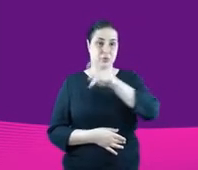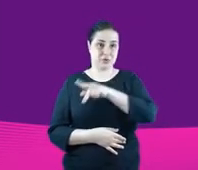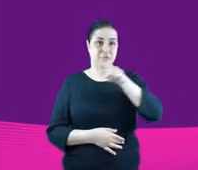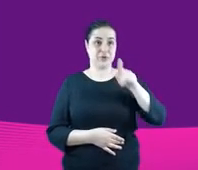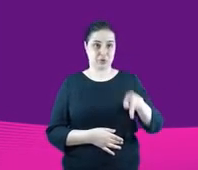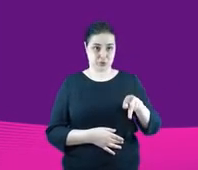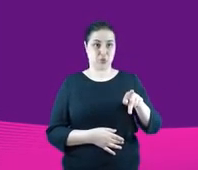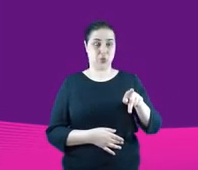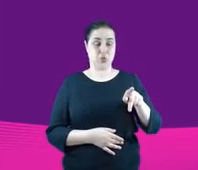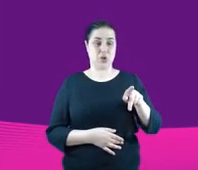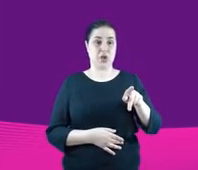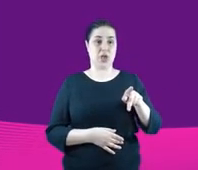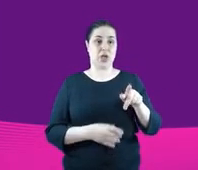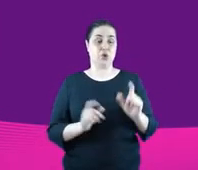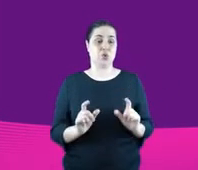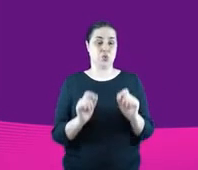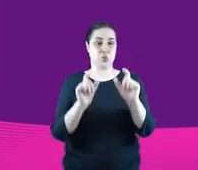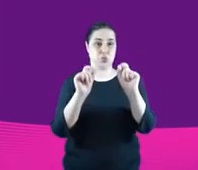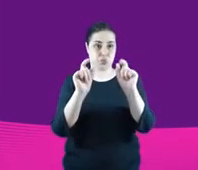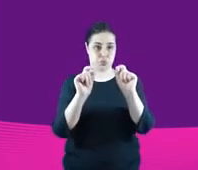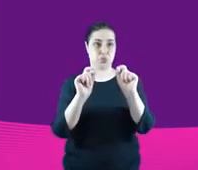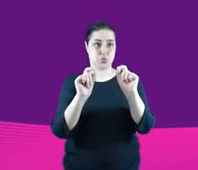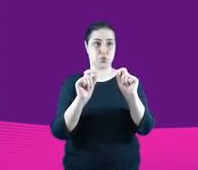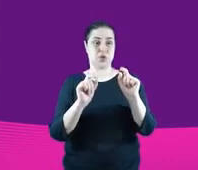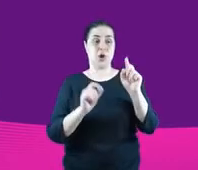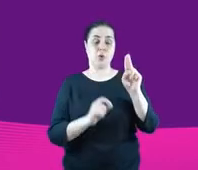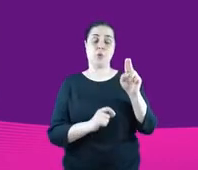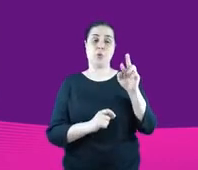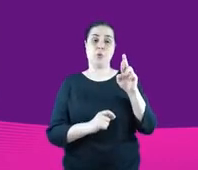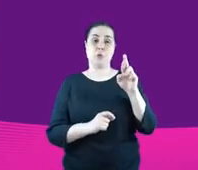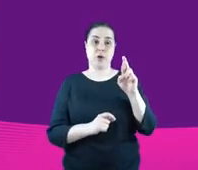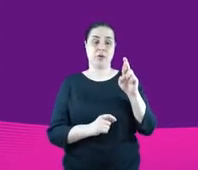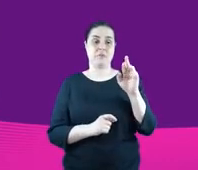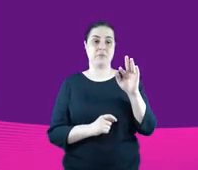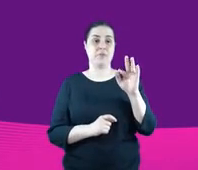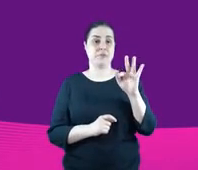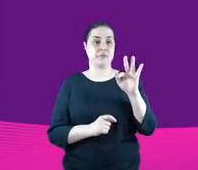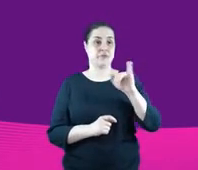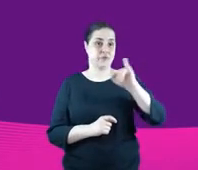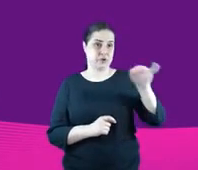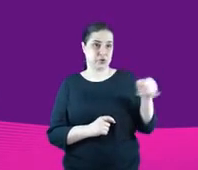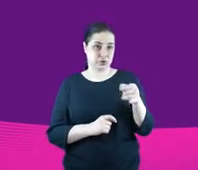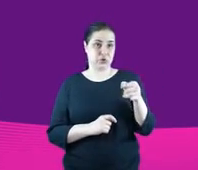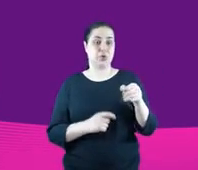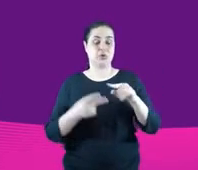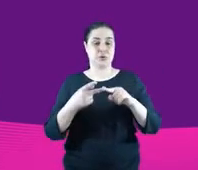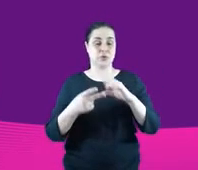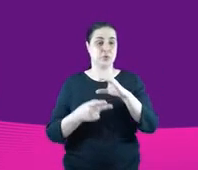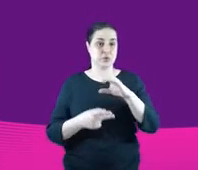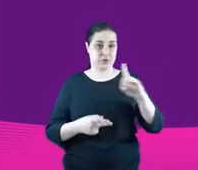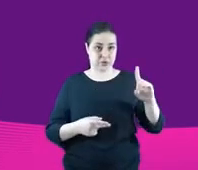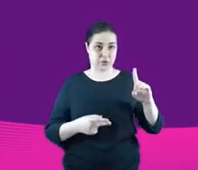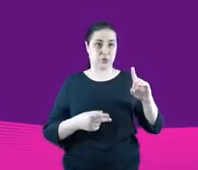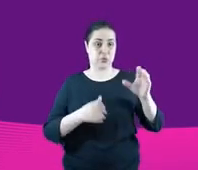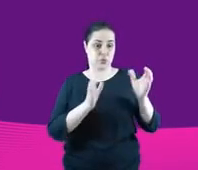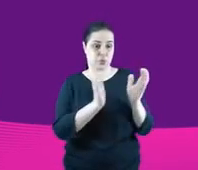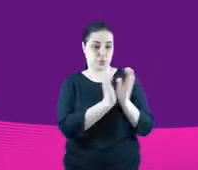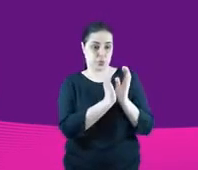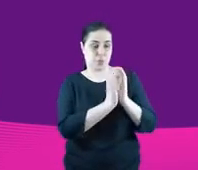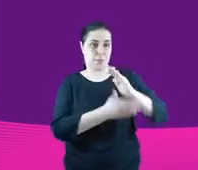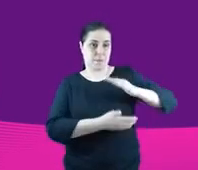do Américas Oncologia, pesquisadora do Instituto COI e coordenadora do Grupo de Mama do Rio de Janeiro,